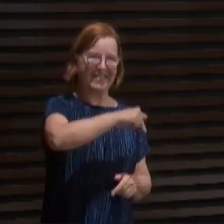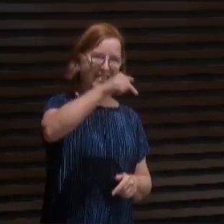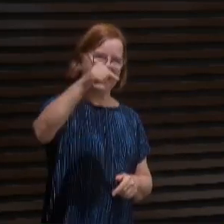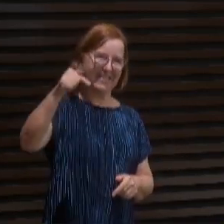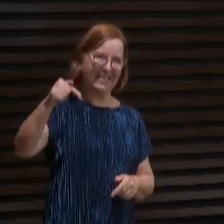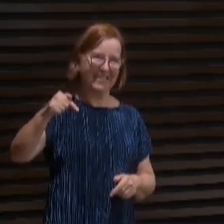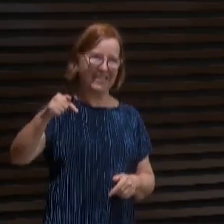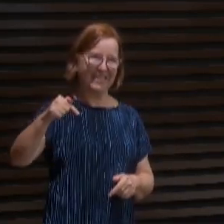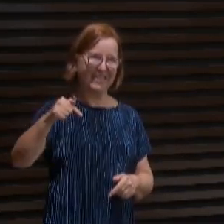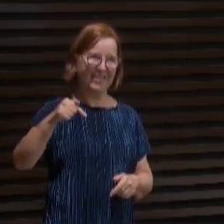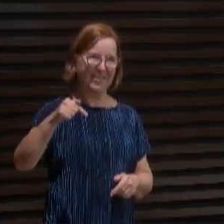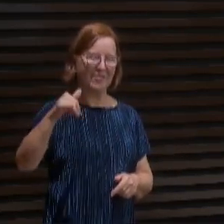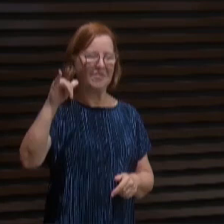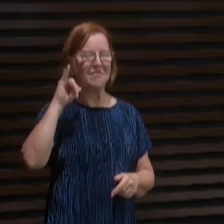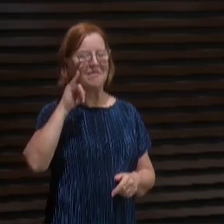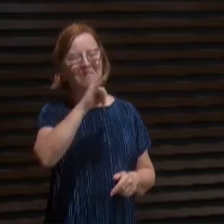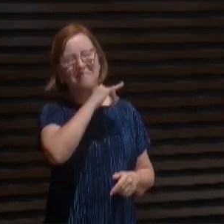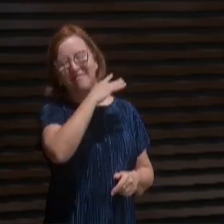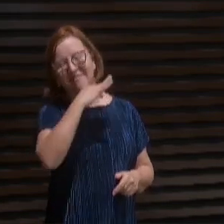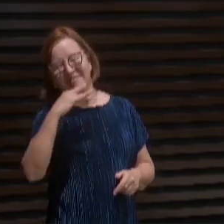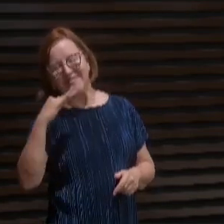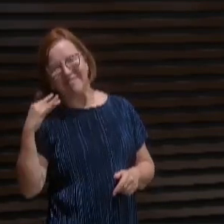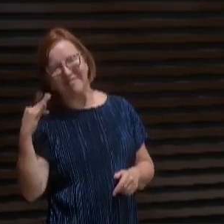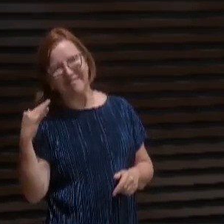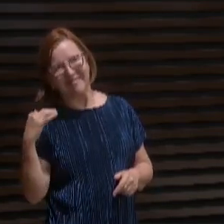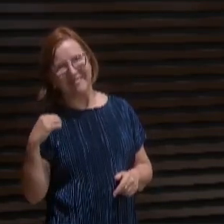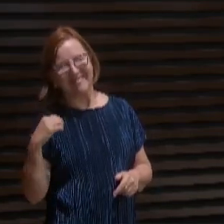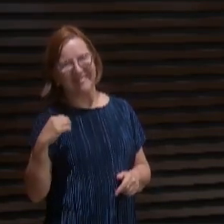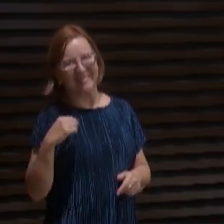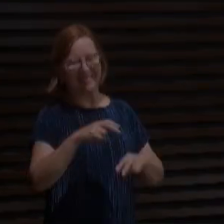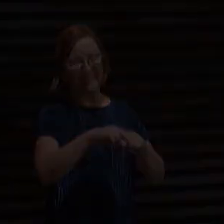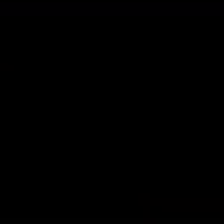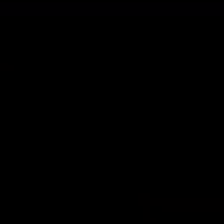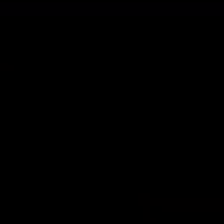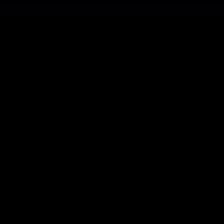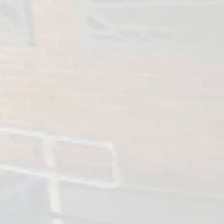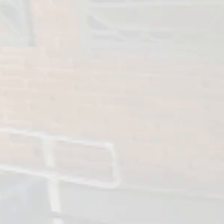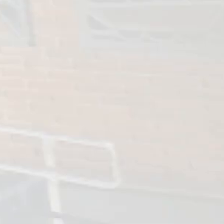perfumada pelo odor de Cristo Jesus na sua vida.